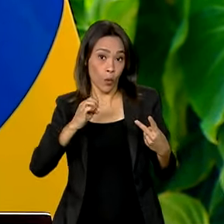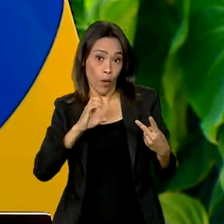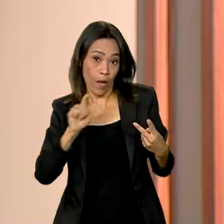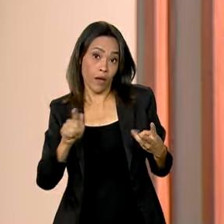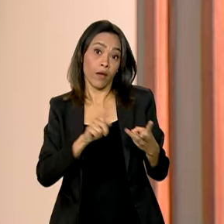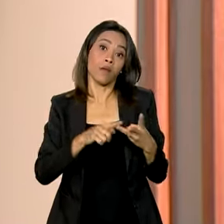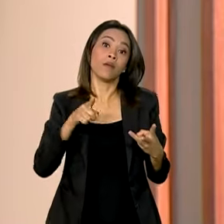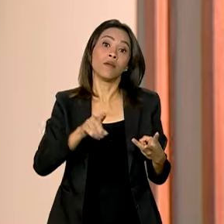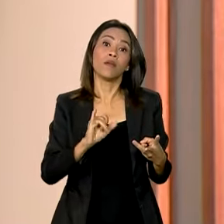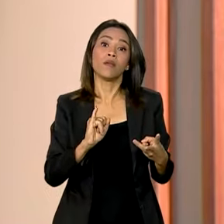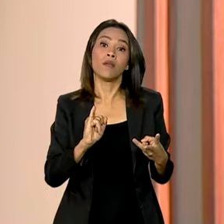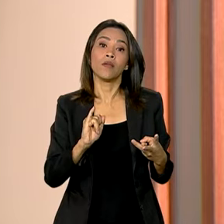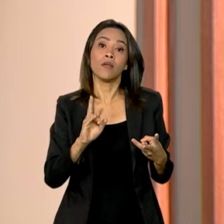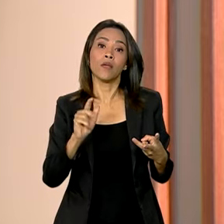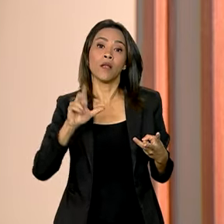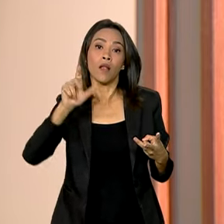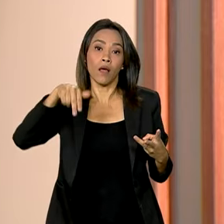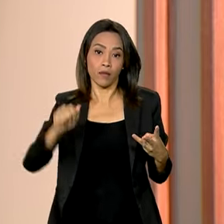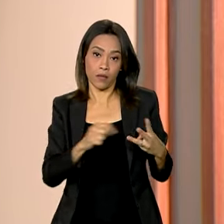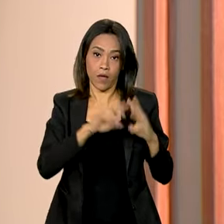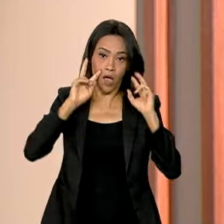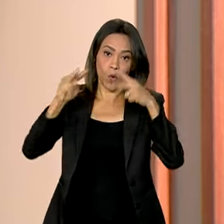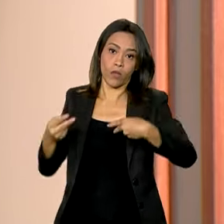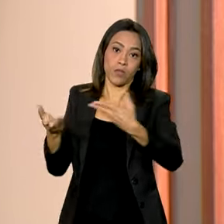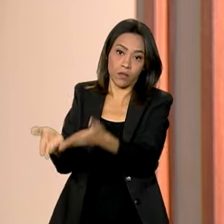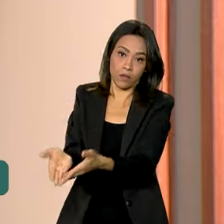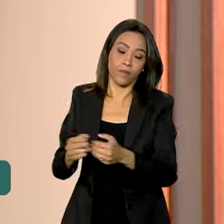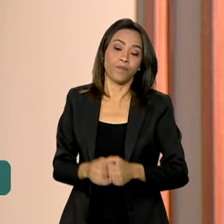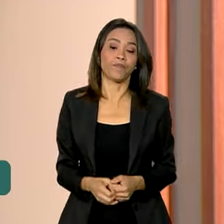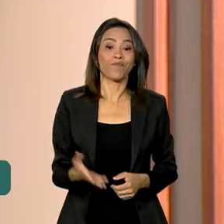direção. E olha, a ministra Carmen Lúcia